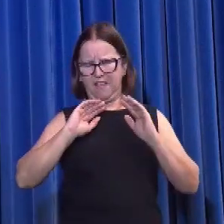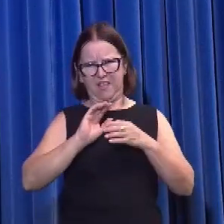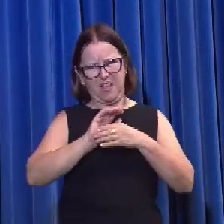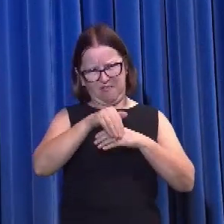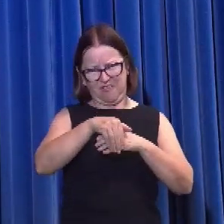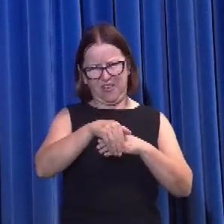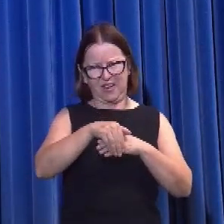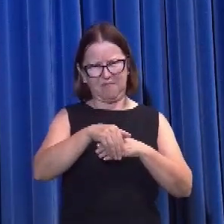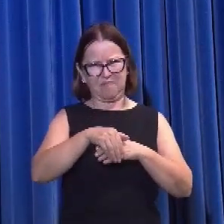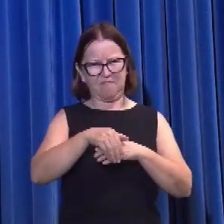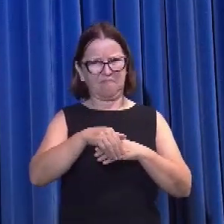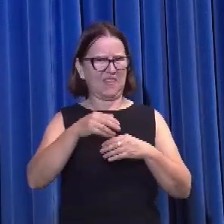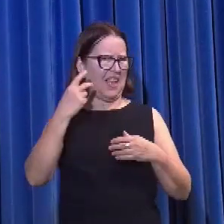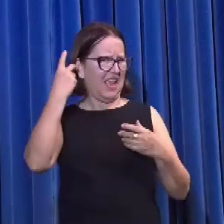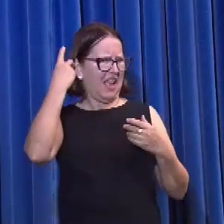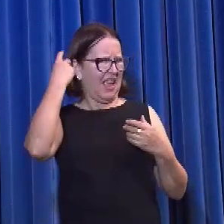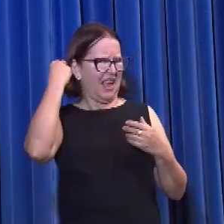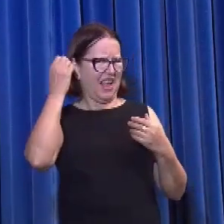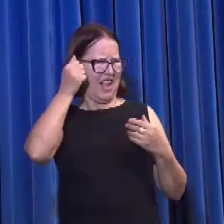roupa,